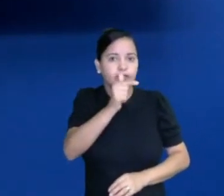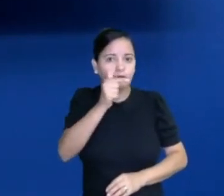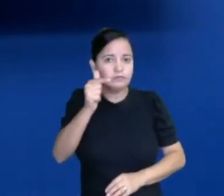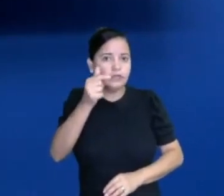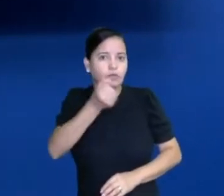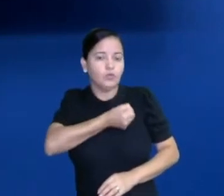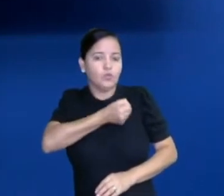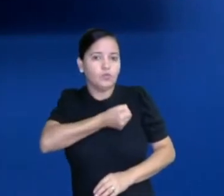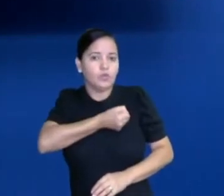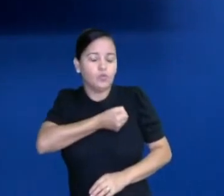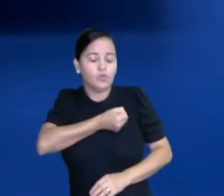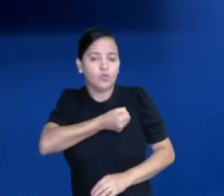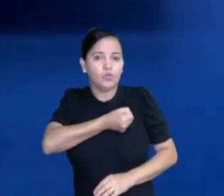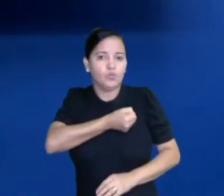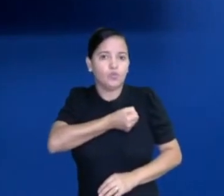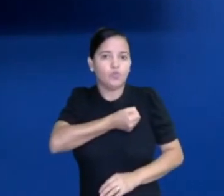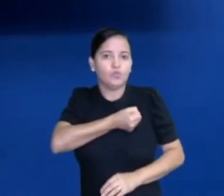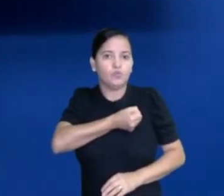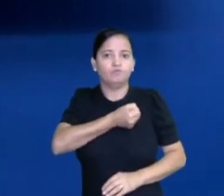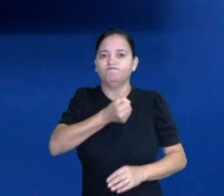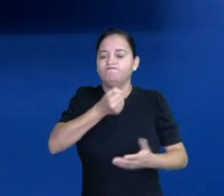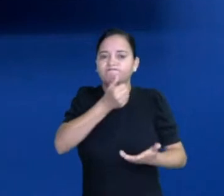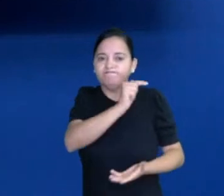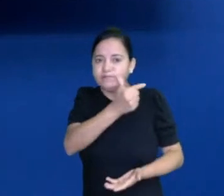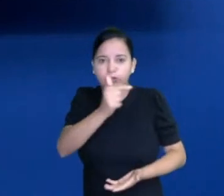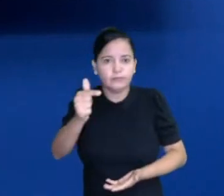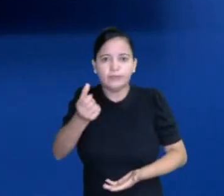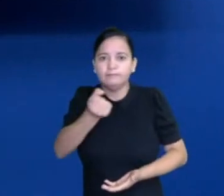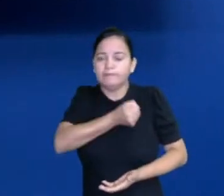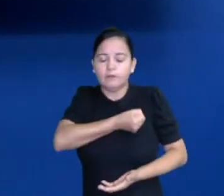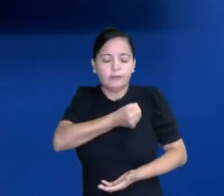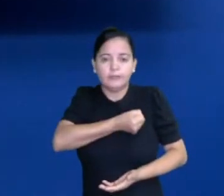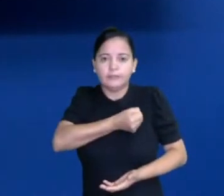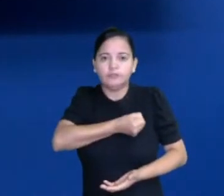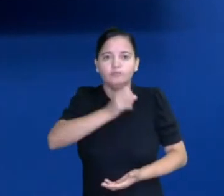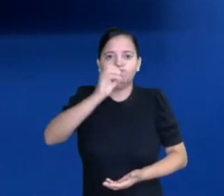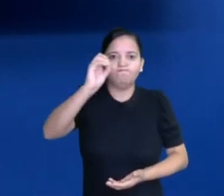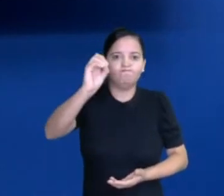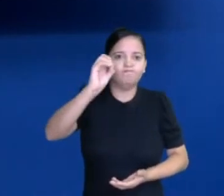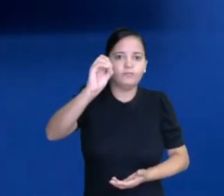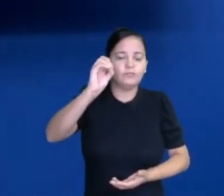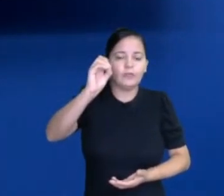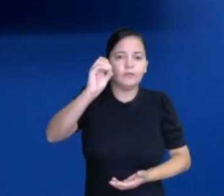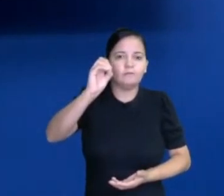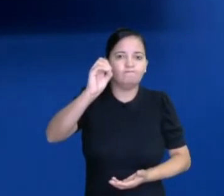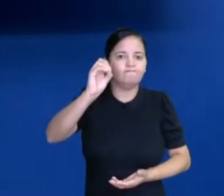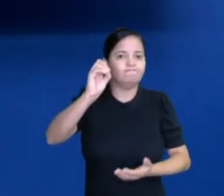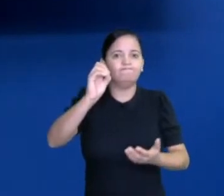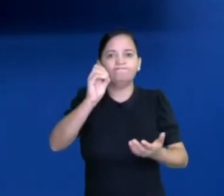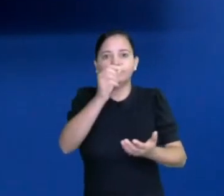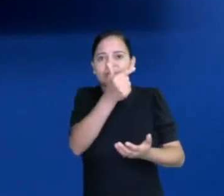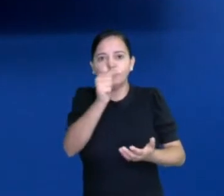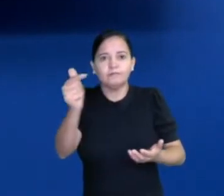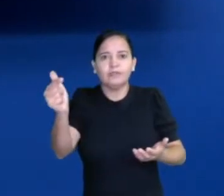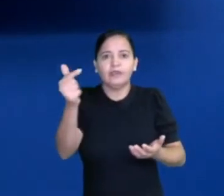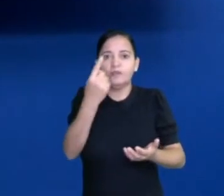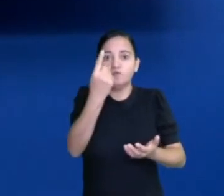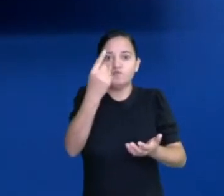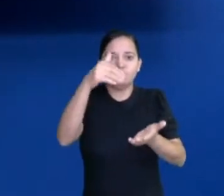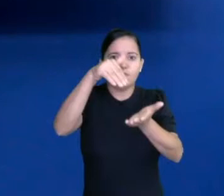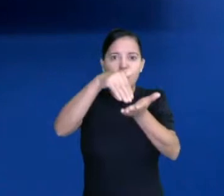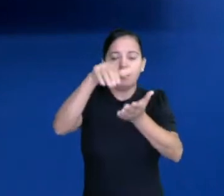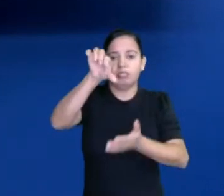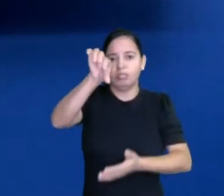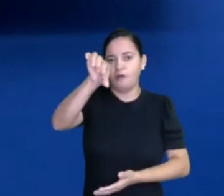Indica que eu não tenho algarismos nas unidades e eu não tenho algarismos de 1 a 9 nas dezenas e